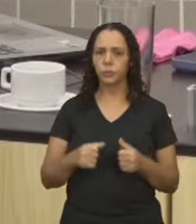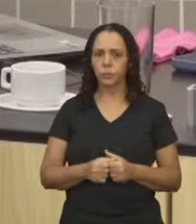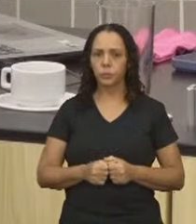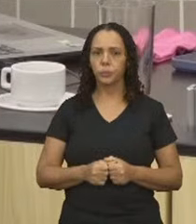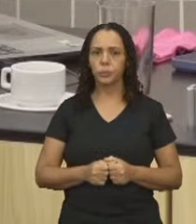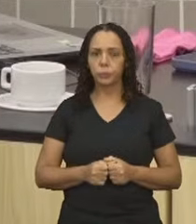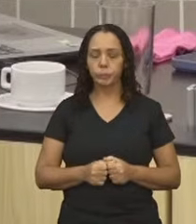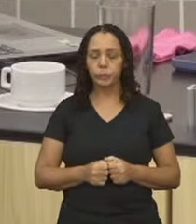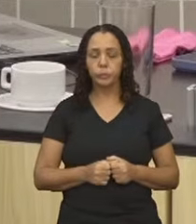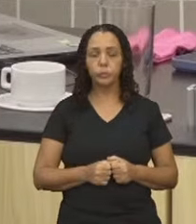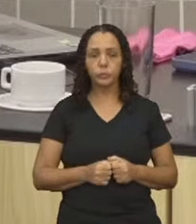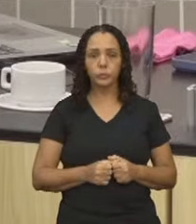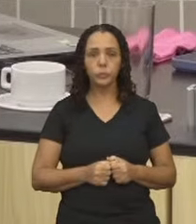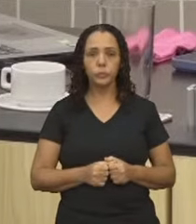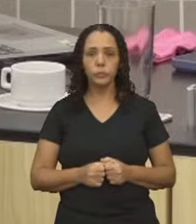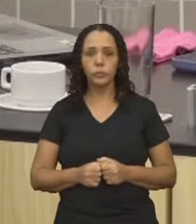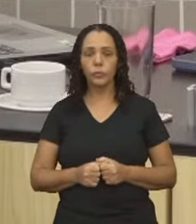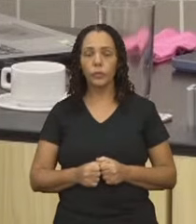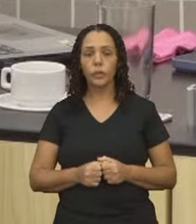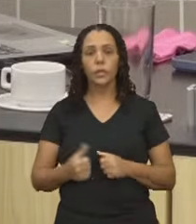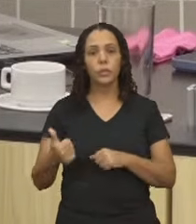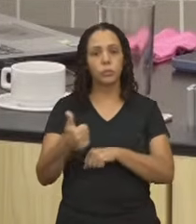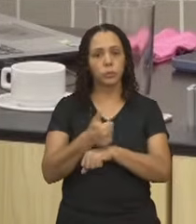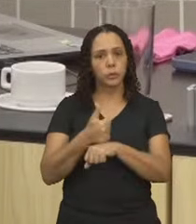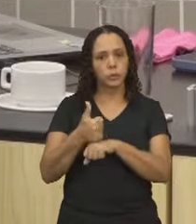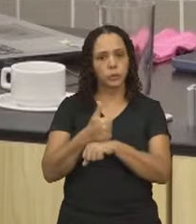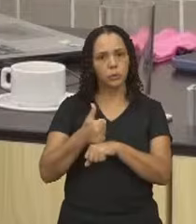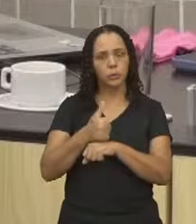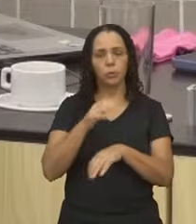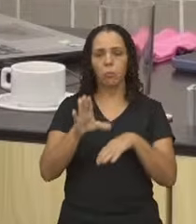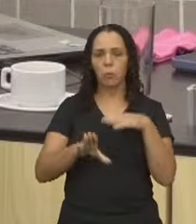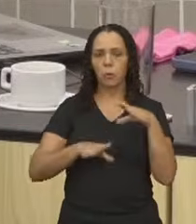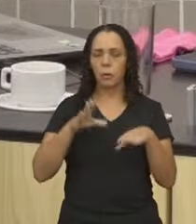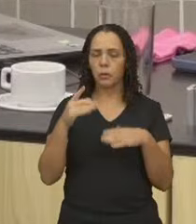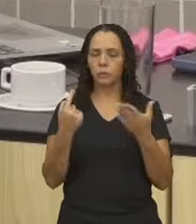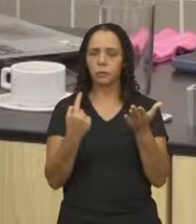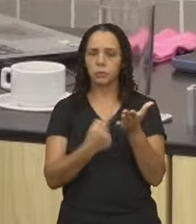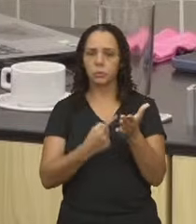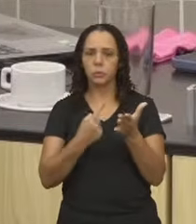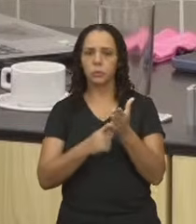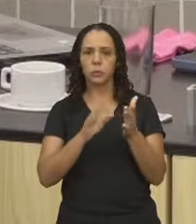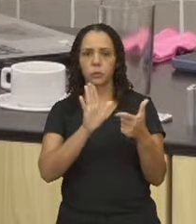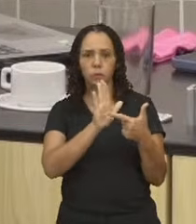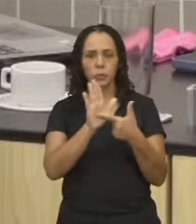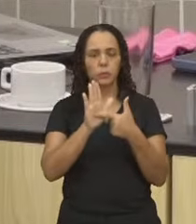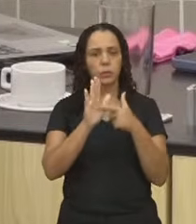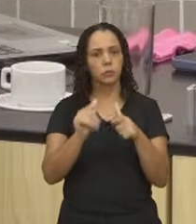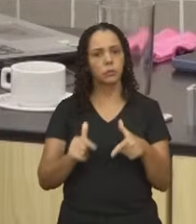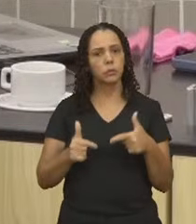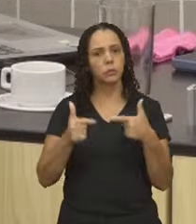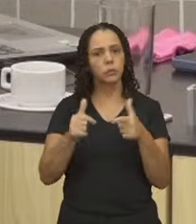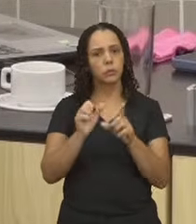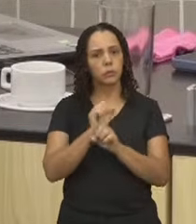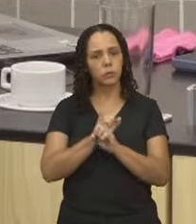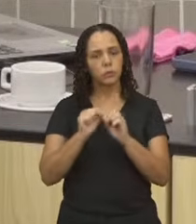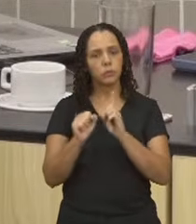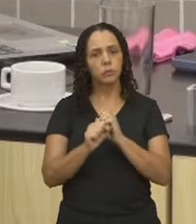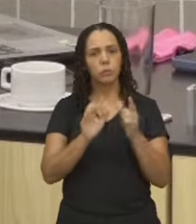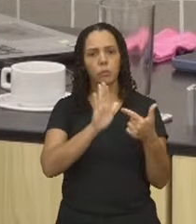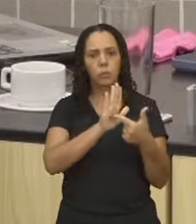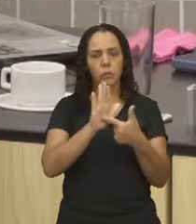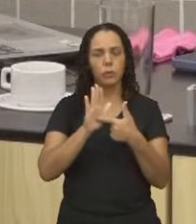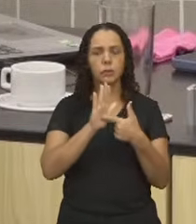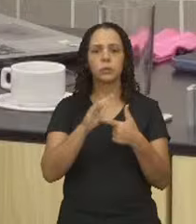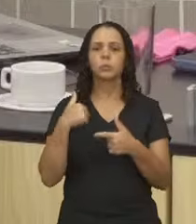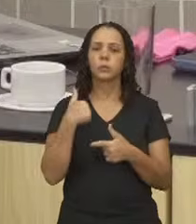Jacareí. Diante do profissionalismo, bravura e compromisso demonstrado com a defesa da sociedade, registramos publicamente